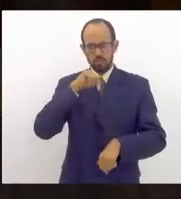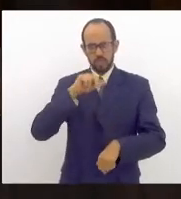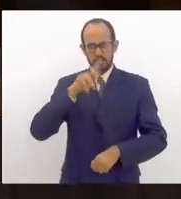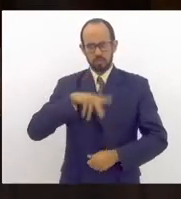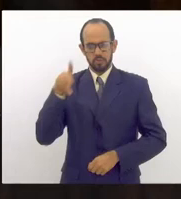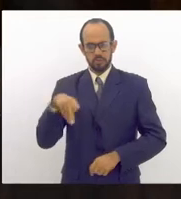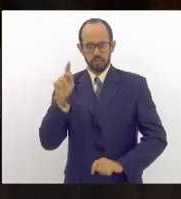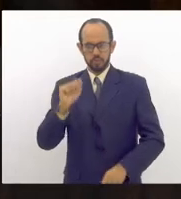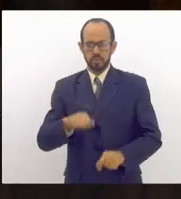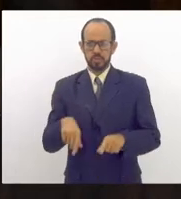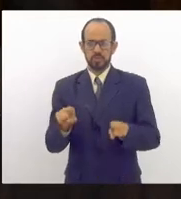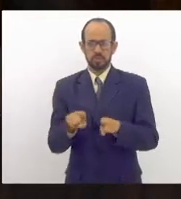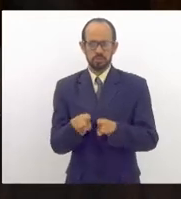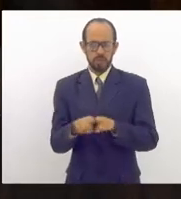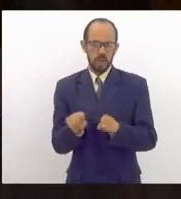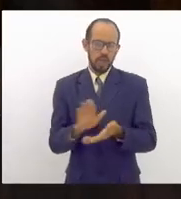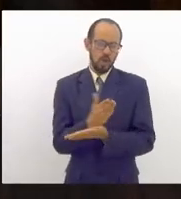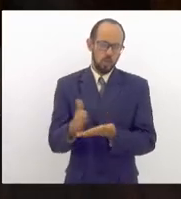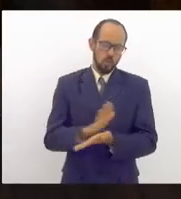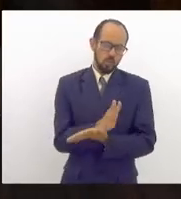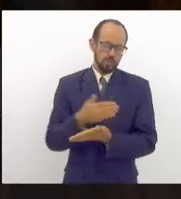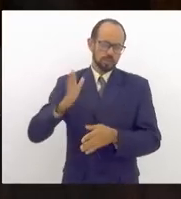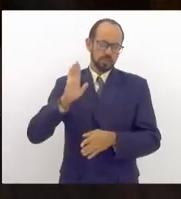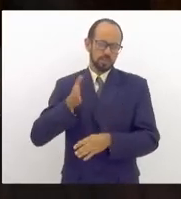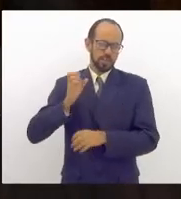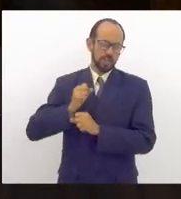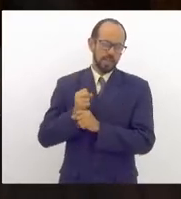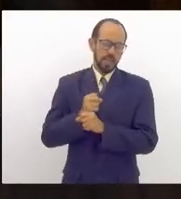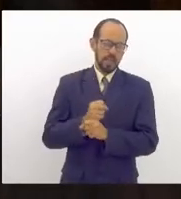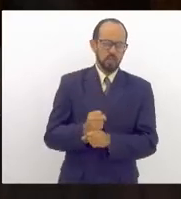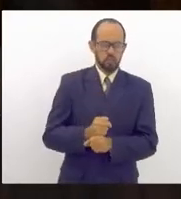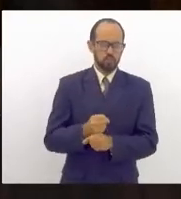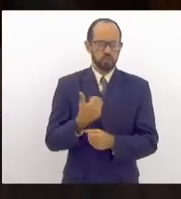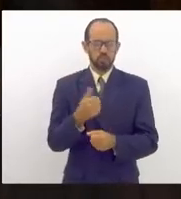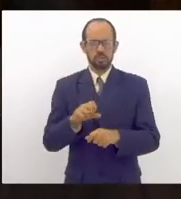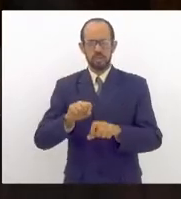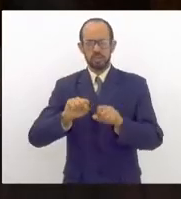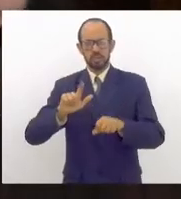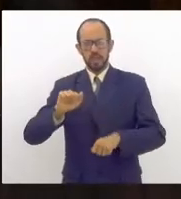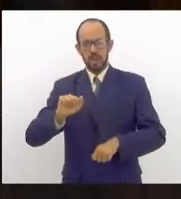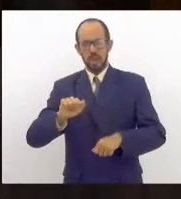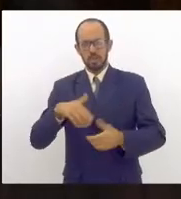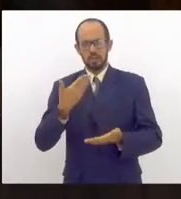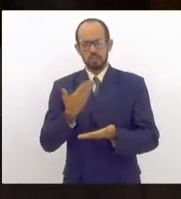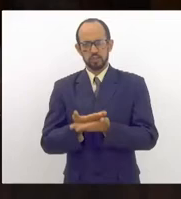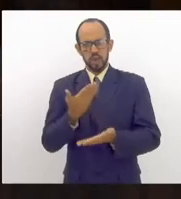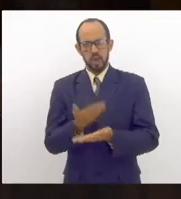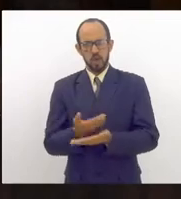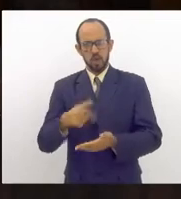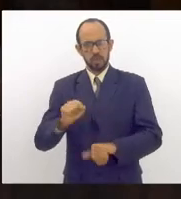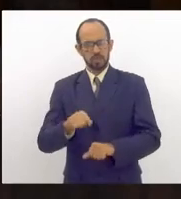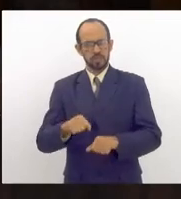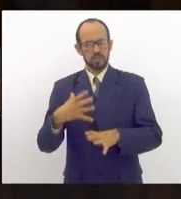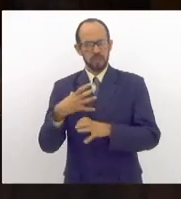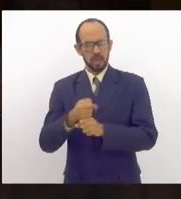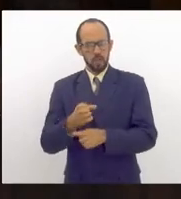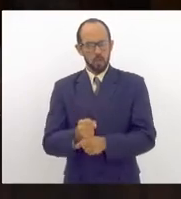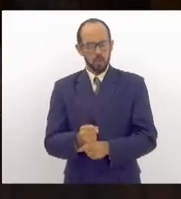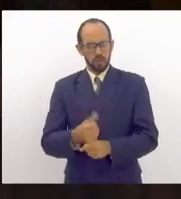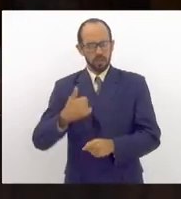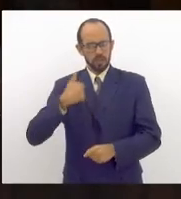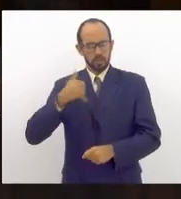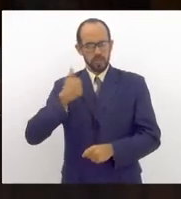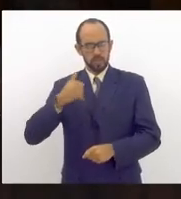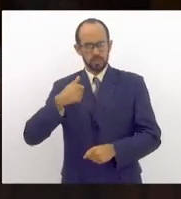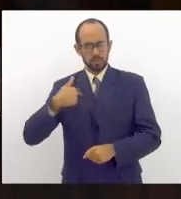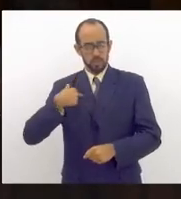algumas que tem inclusive muitos anos né em sala de aula aqui na conta lá a idade tempo vão ficar sabe sei lá quanto tempo eu nem